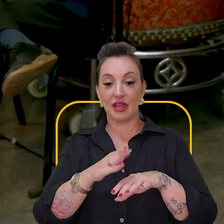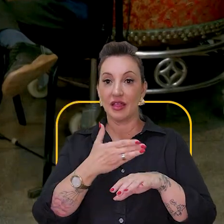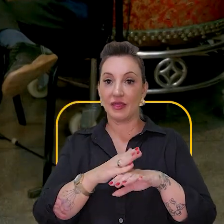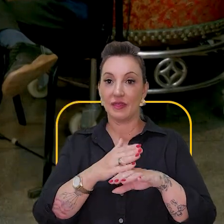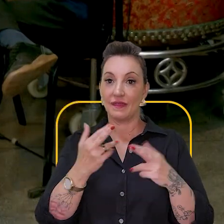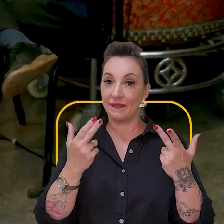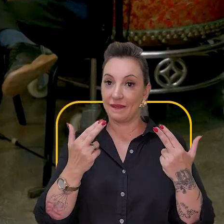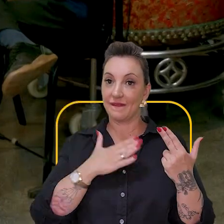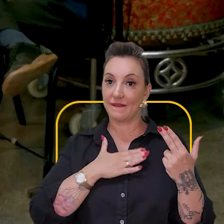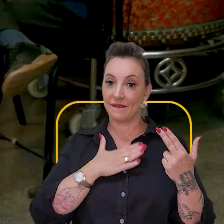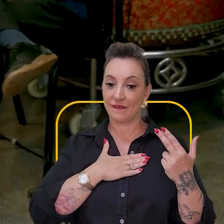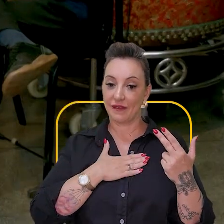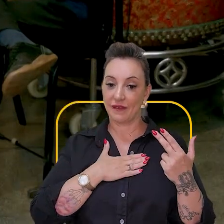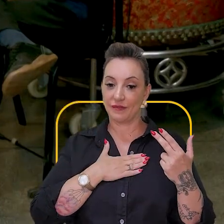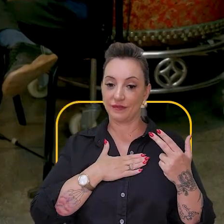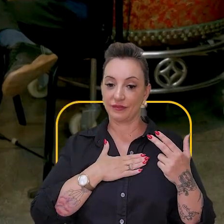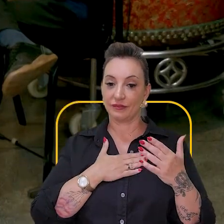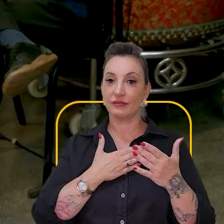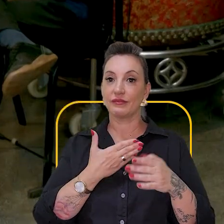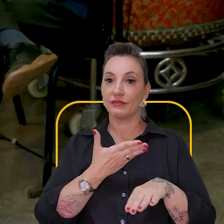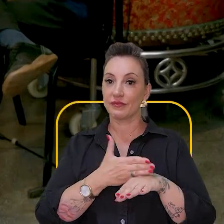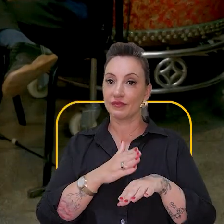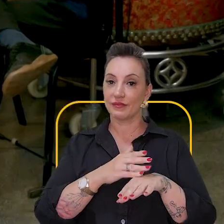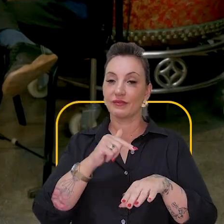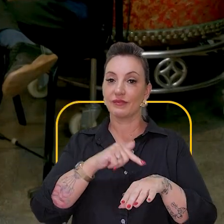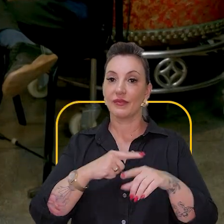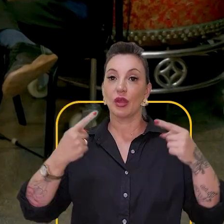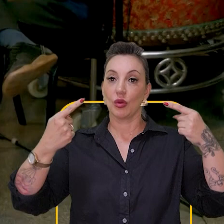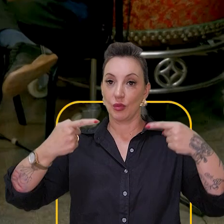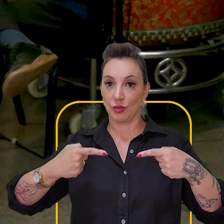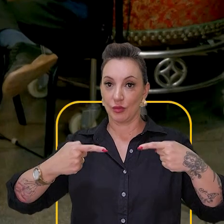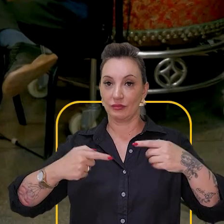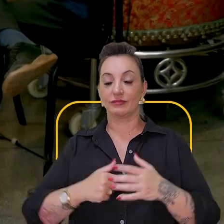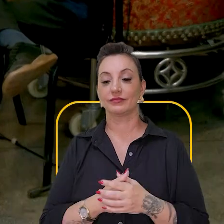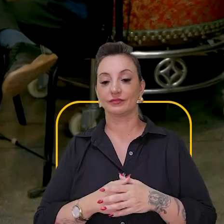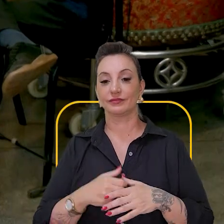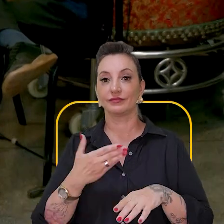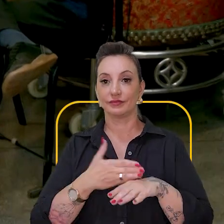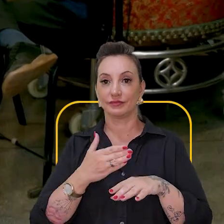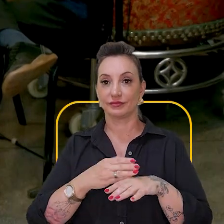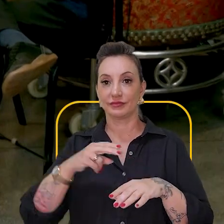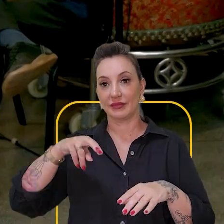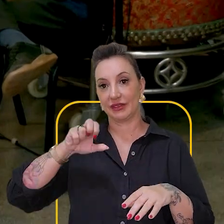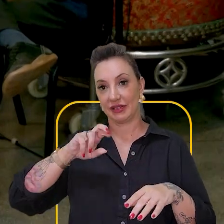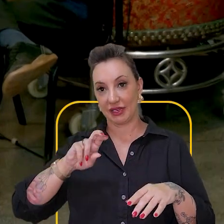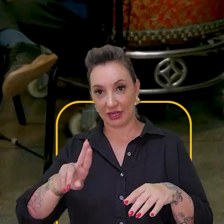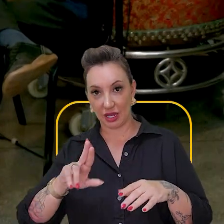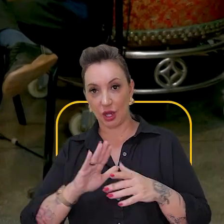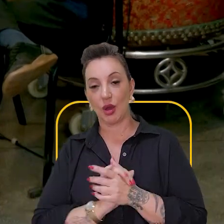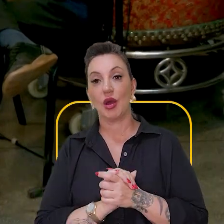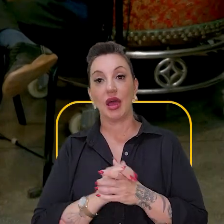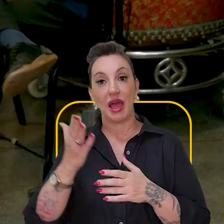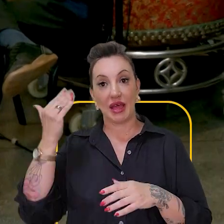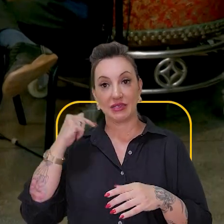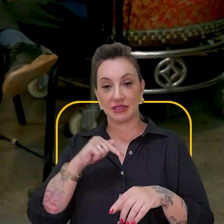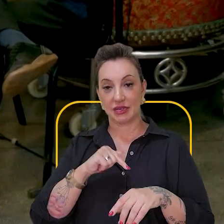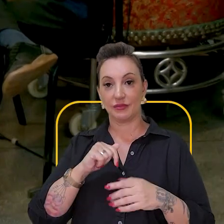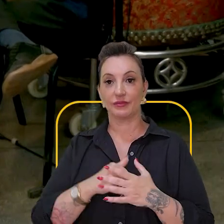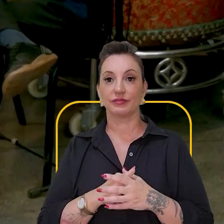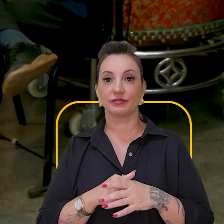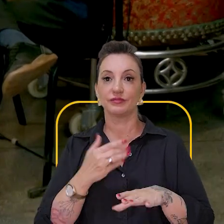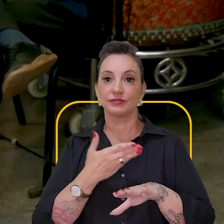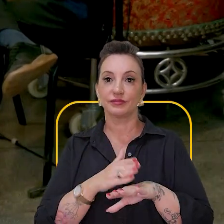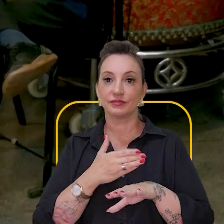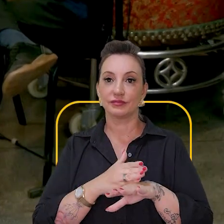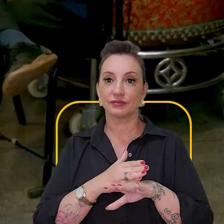treinado como eu no tempo que eu treinava pra competição quando eu treinava com o mestre Nereu nessa época ele